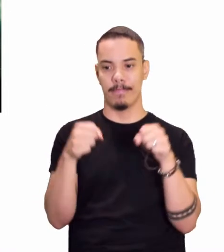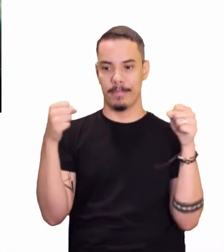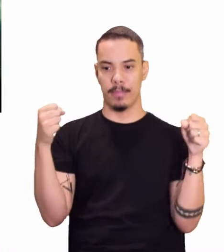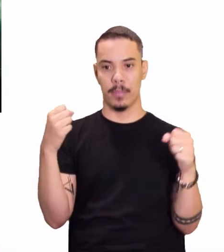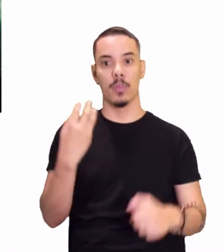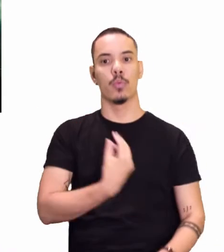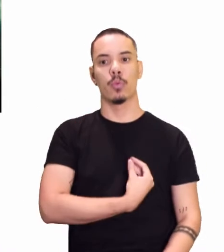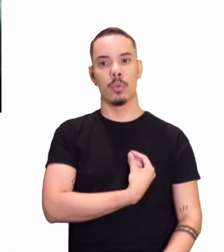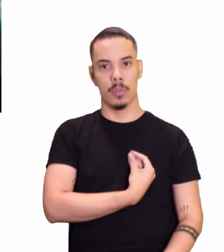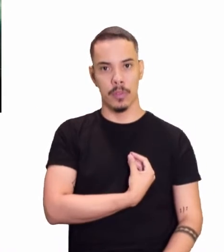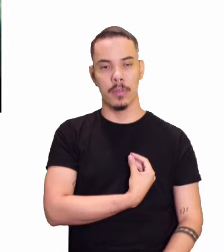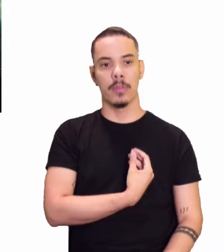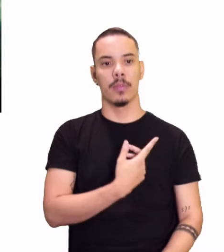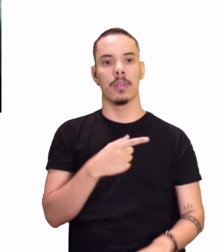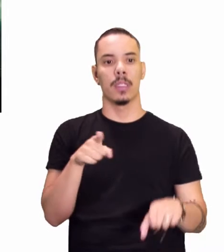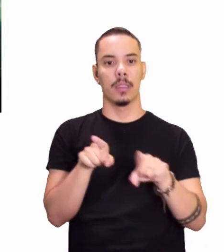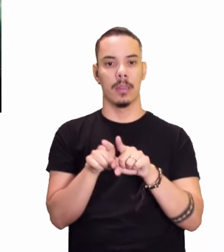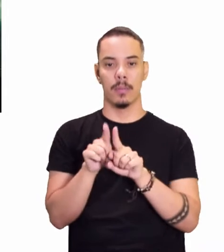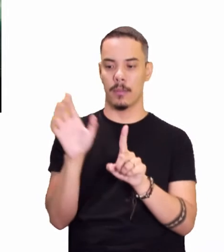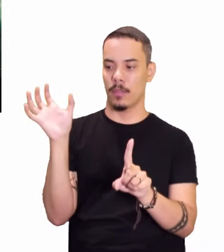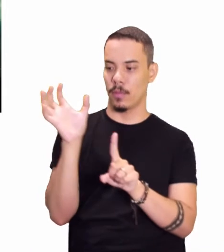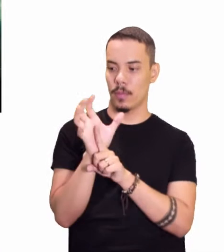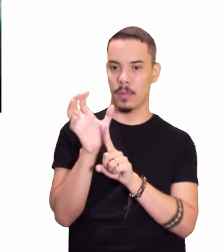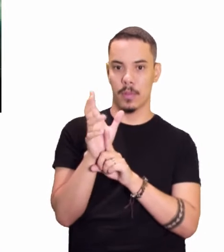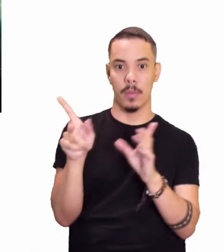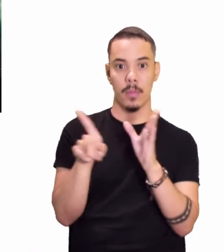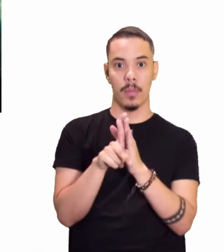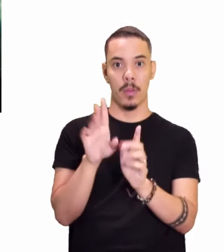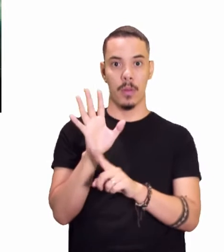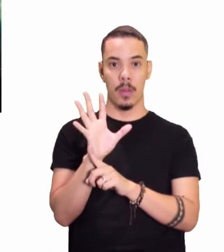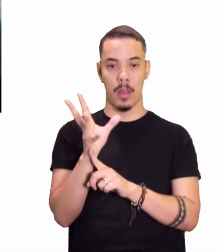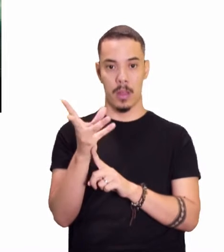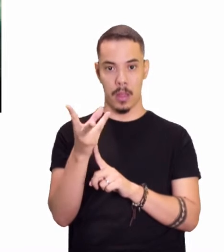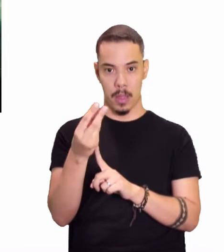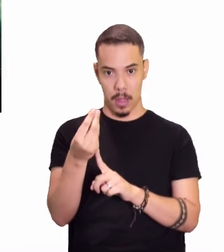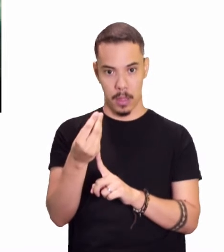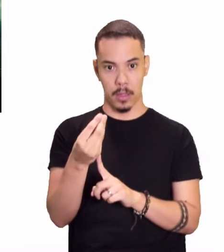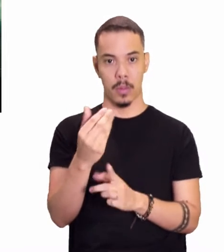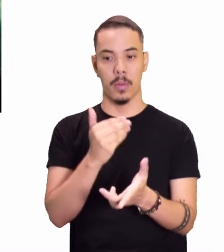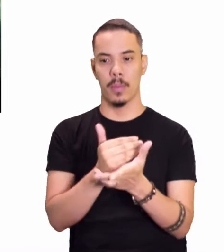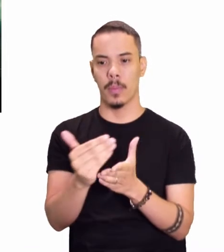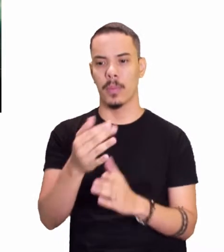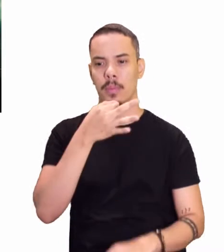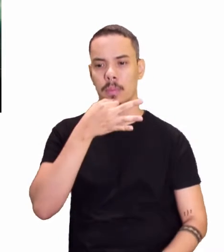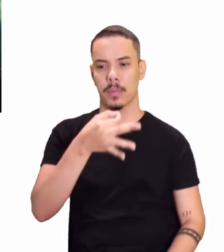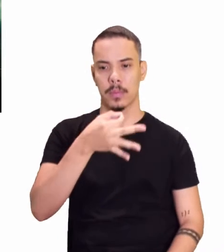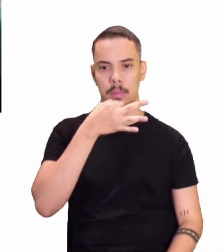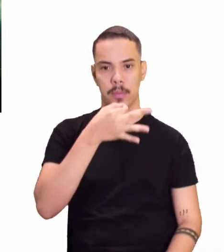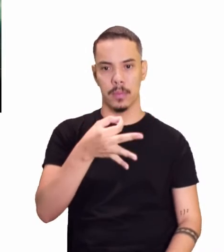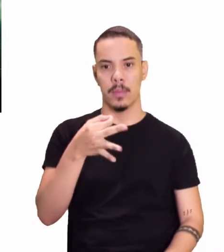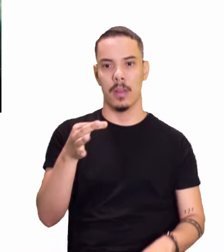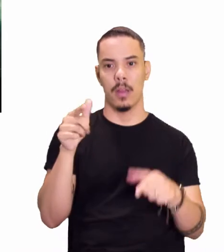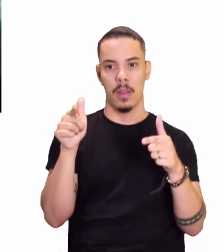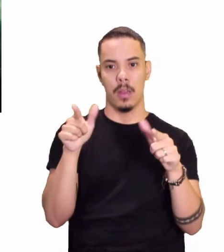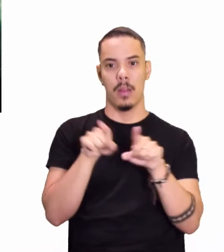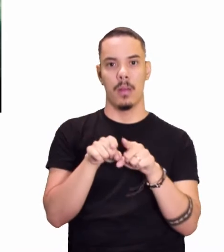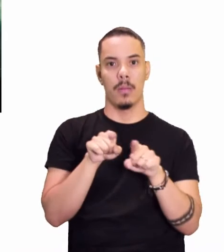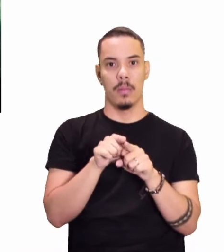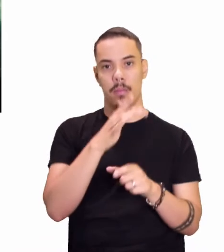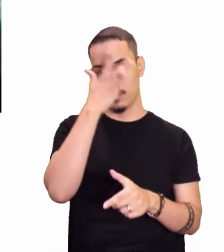de viver e a influência nas artes passou a ser criticada, inclusive